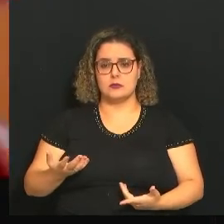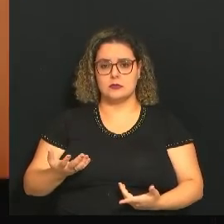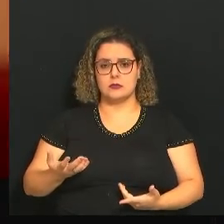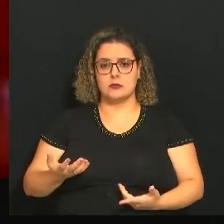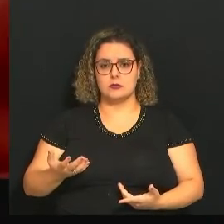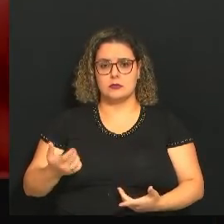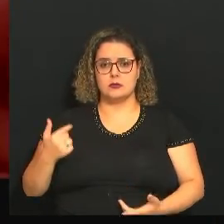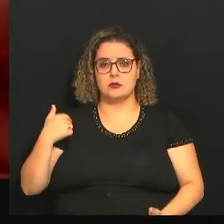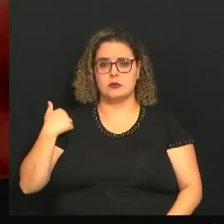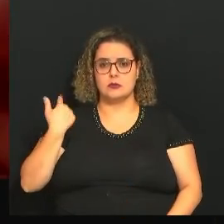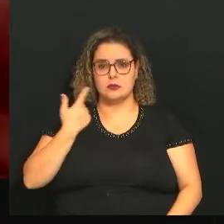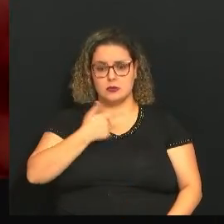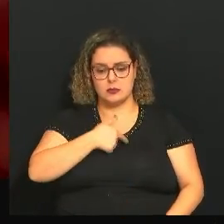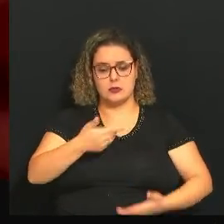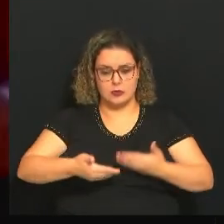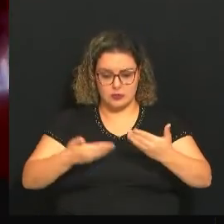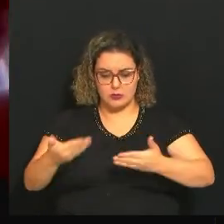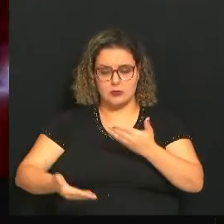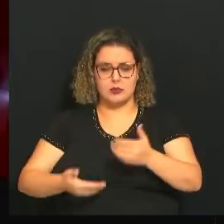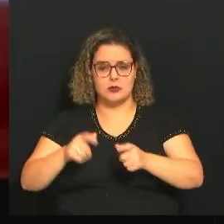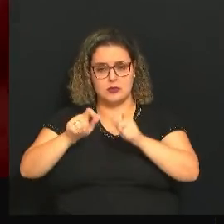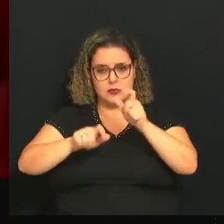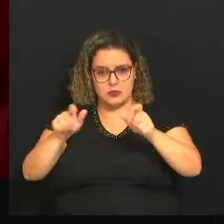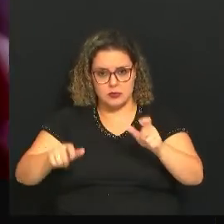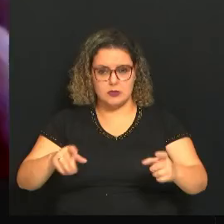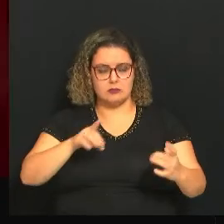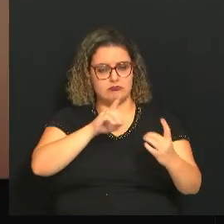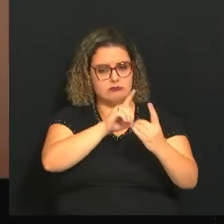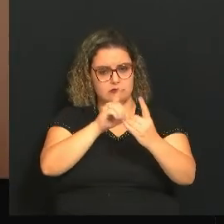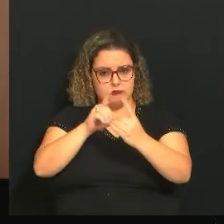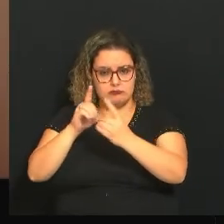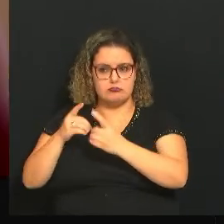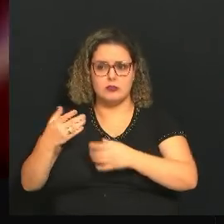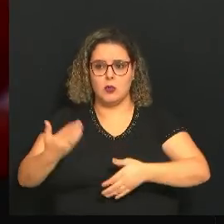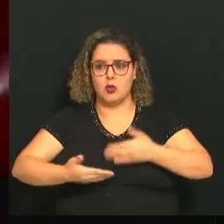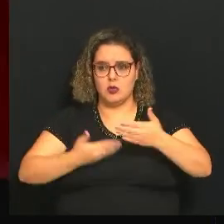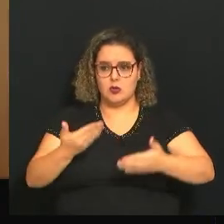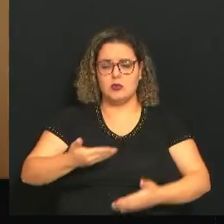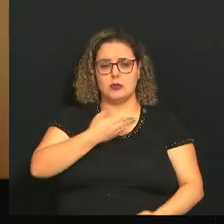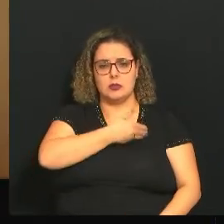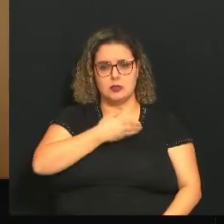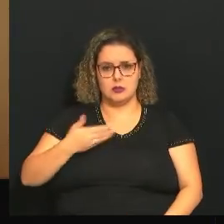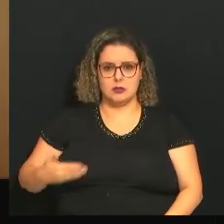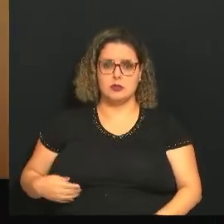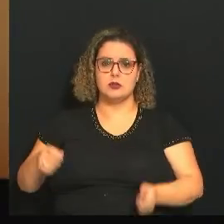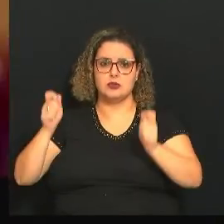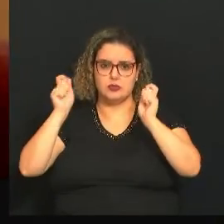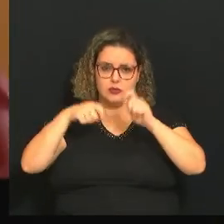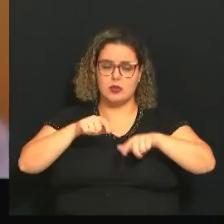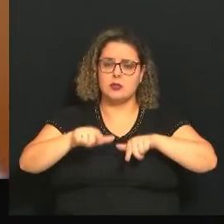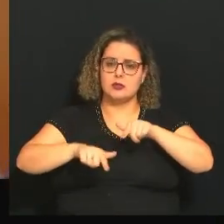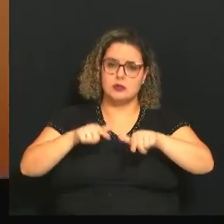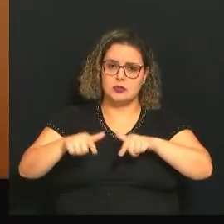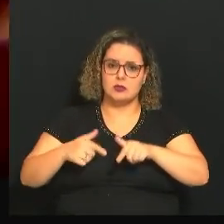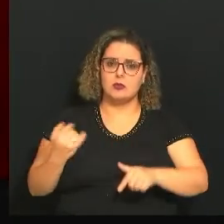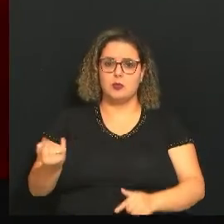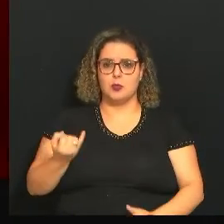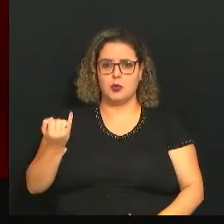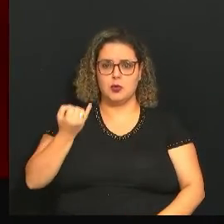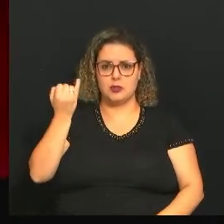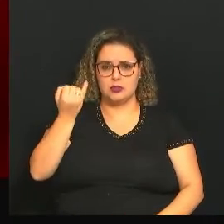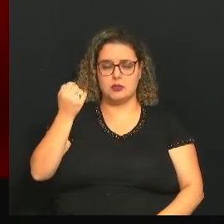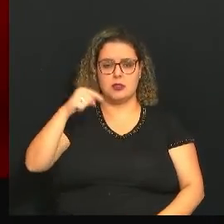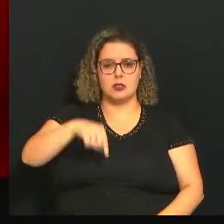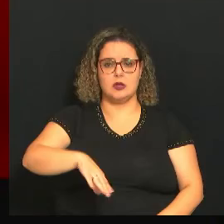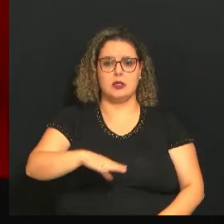que a gente e o serviço à população, porque o servidor público, de fato, faz um trabalho fundamental aqui em